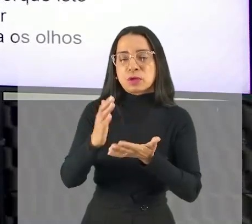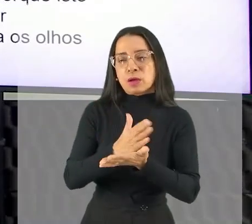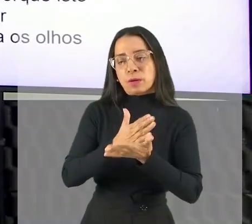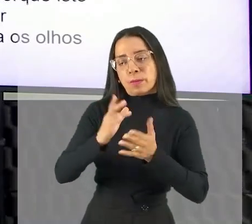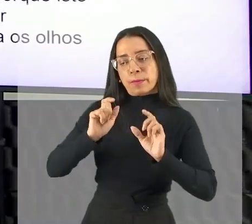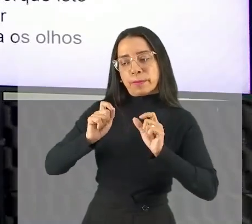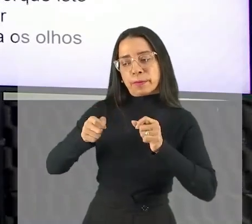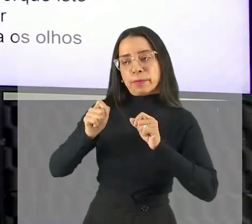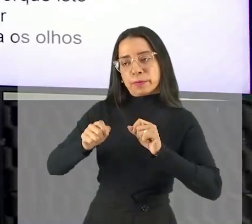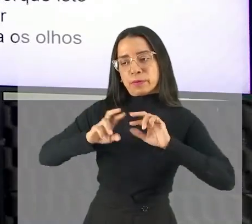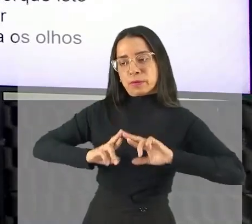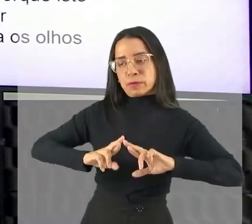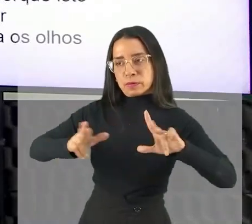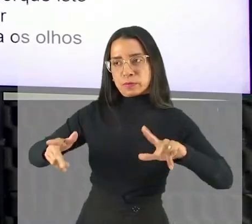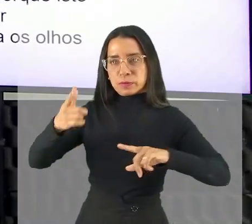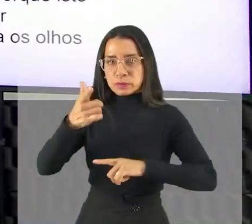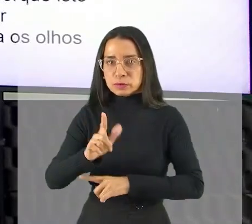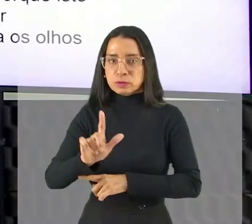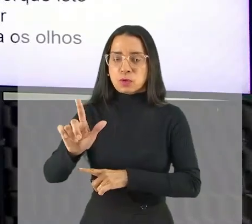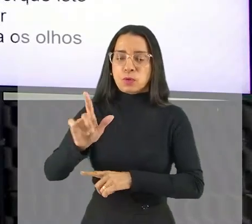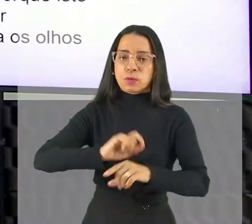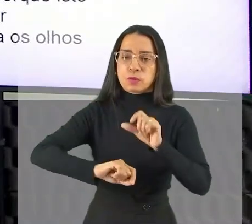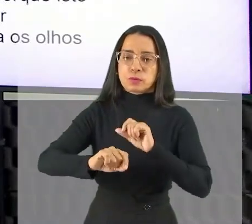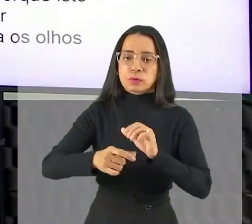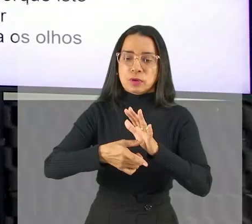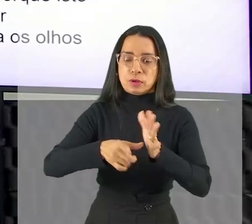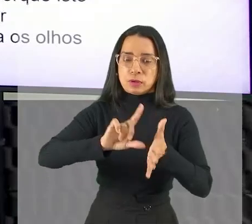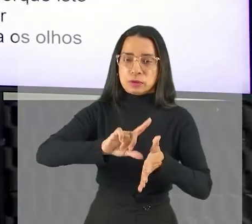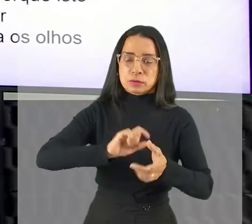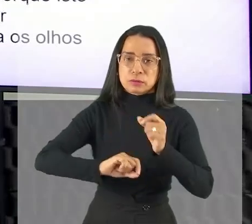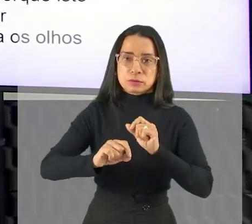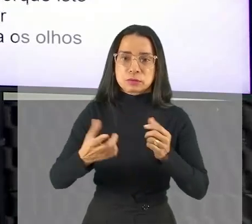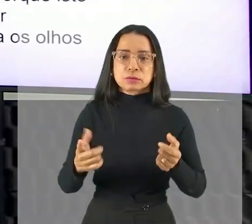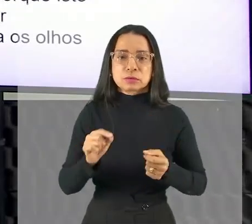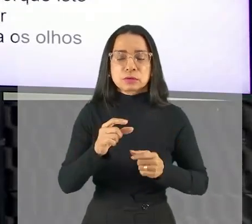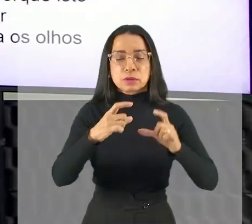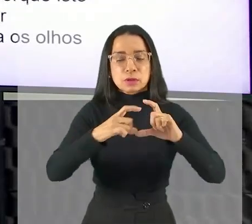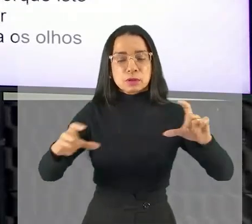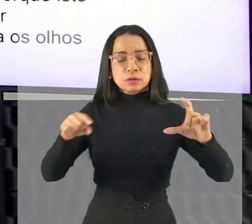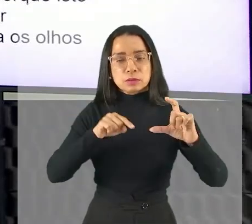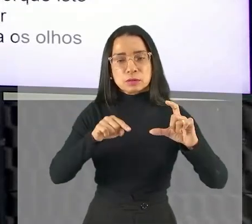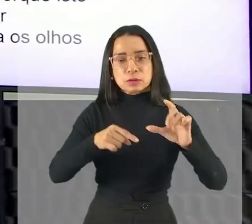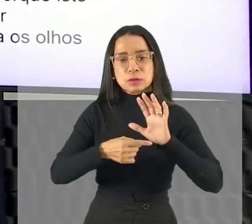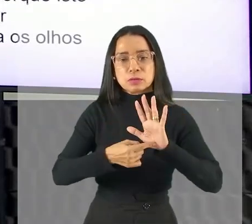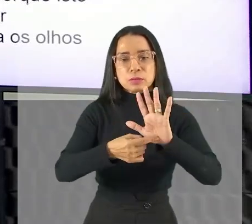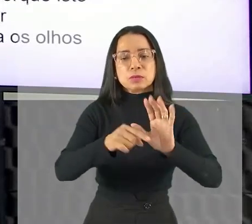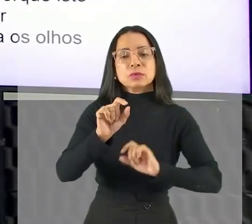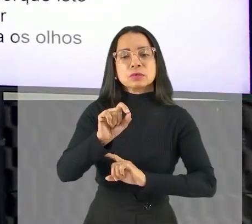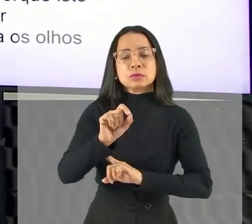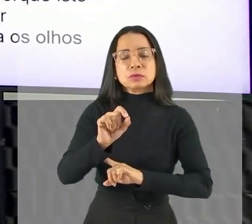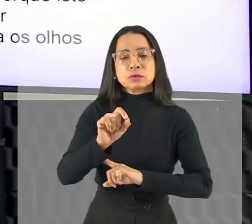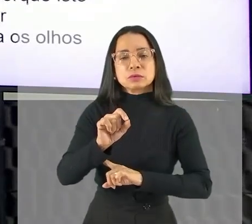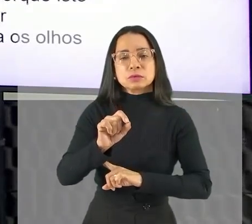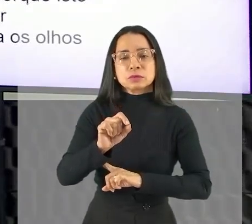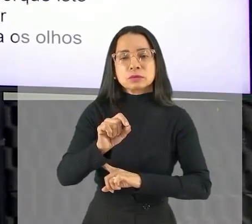para se diferenciar da estética literária que existia anteriormente. Então, aqui o enunciado está tratando mais ou menos disso, que ele fala que o